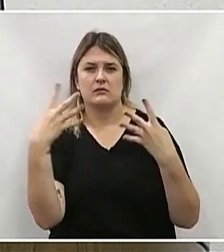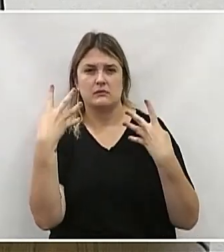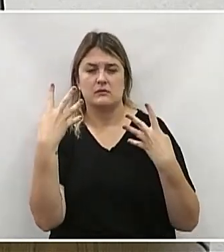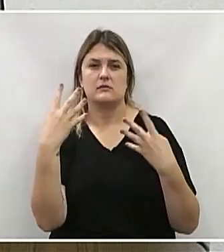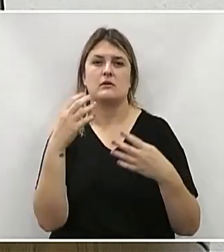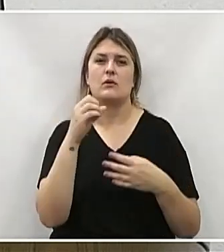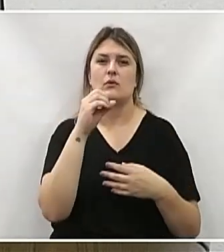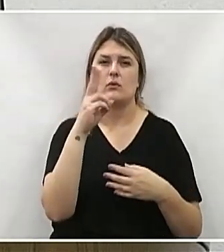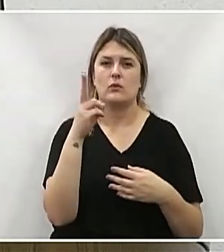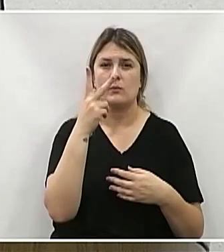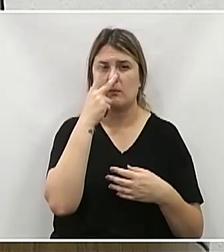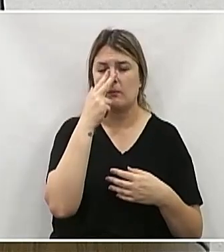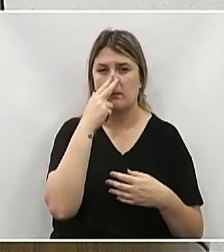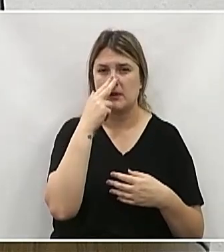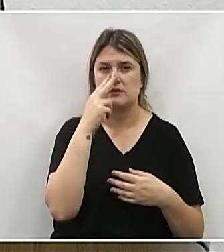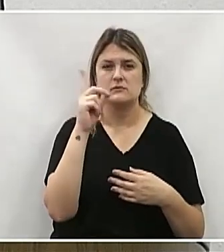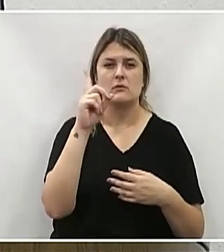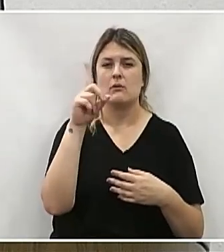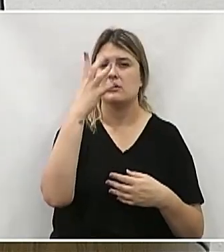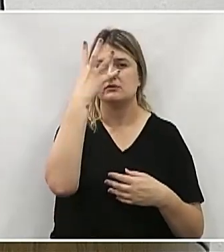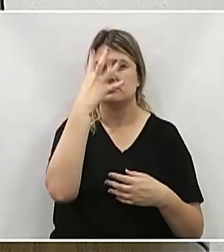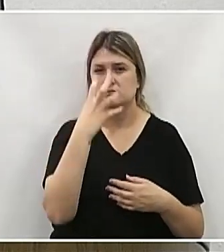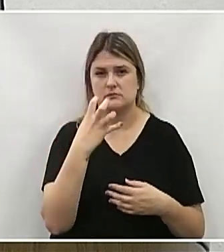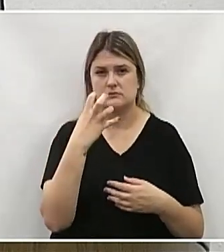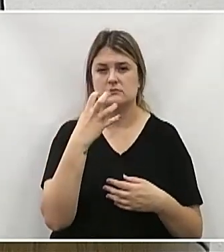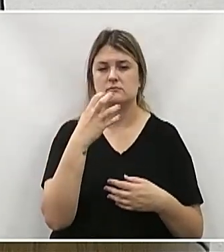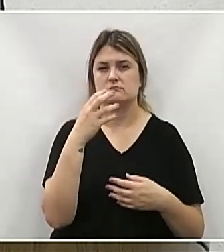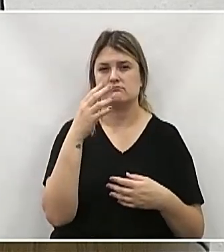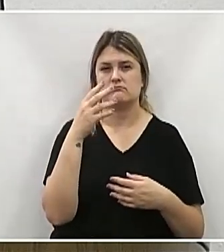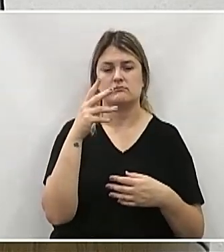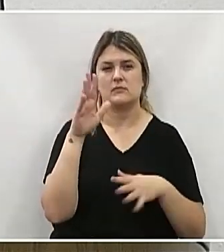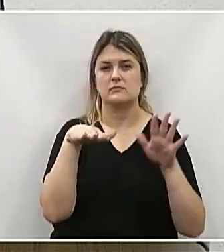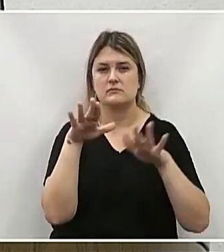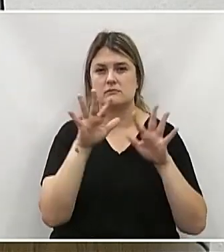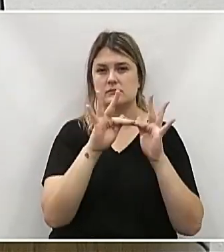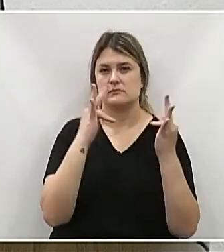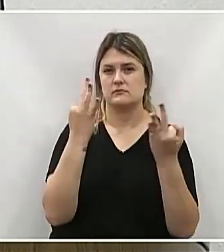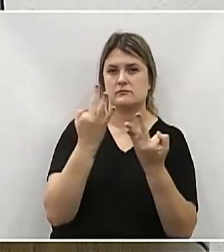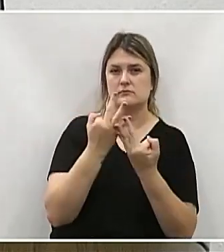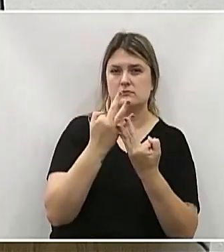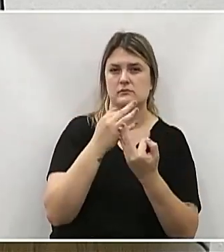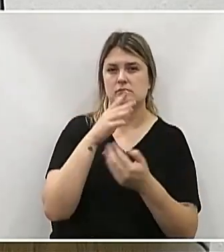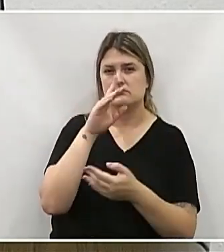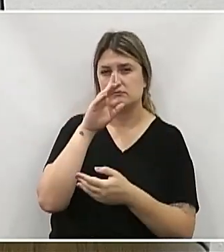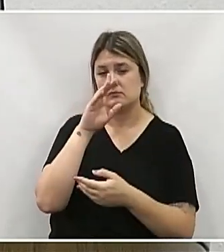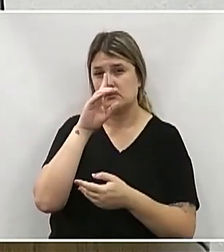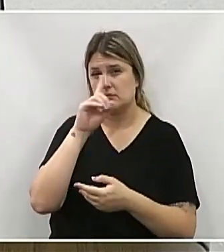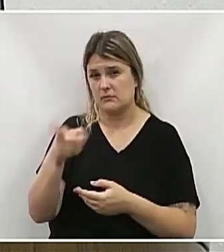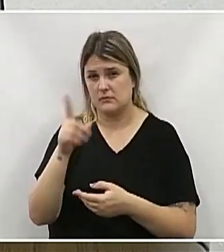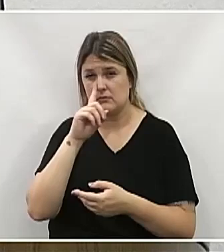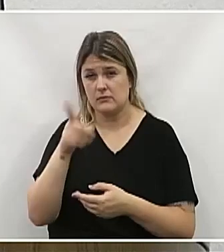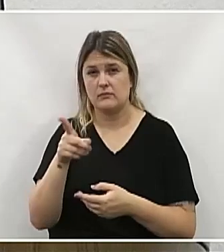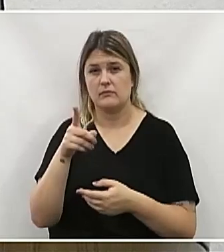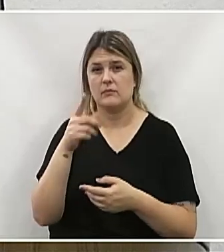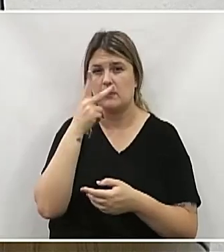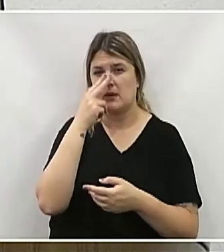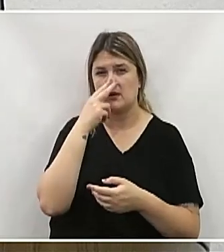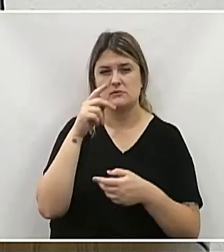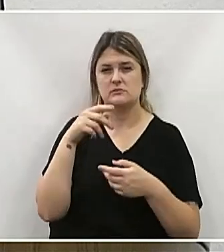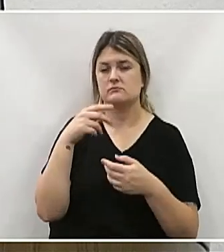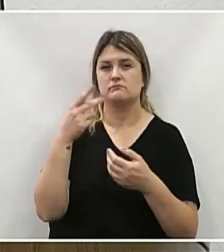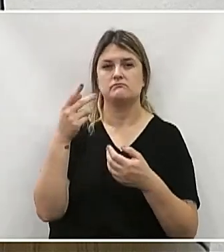vários fatores que que as pessoas ficam falando familiares as pessoas que tentam suicídio acaba sendo